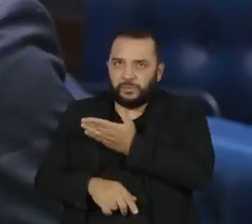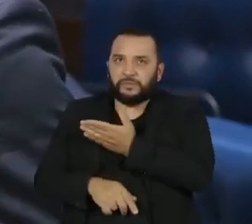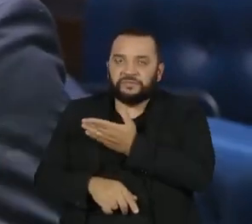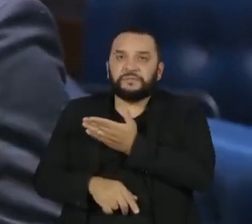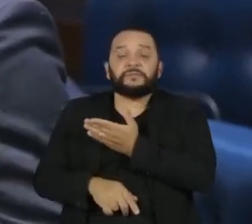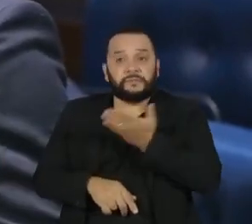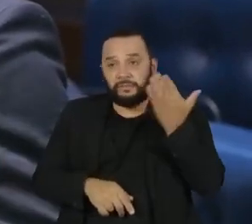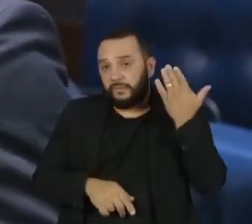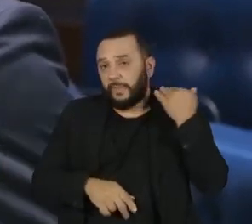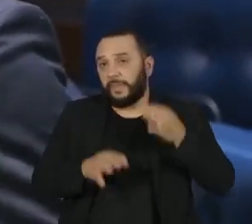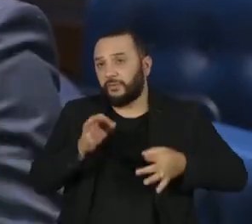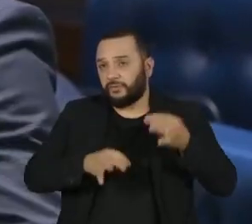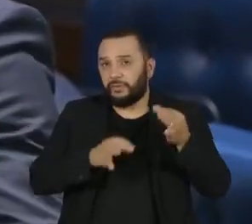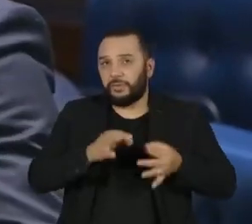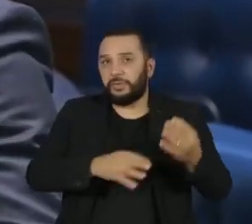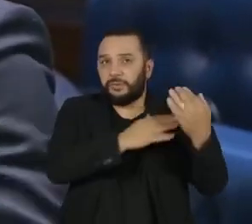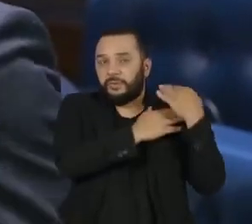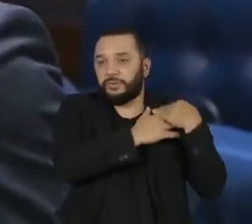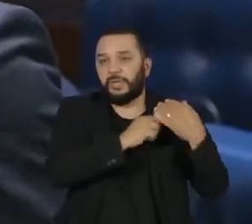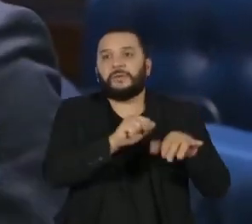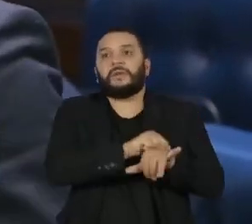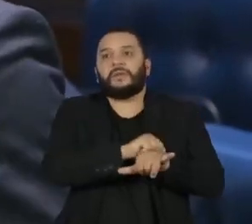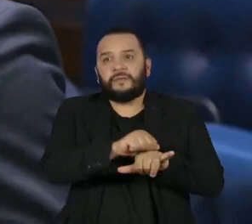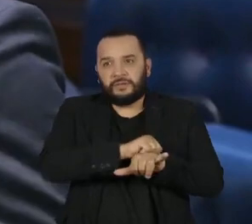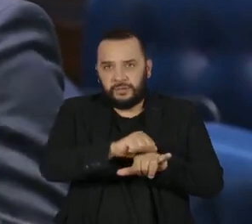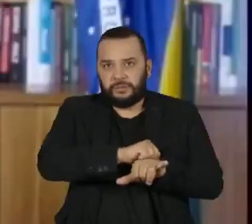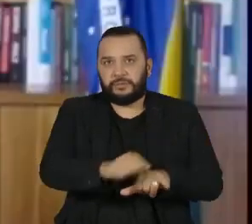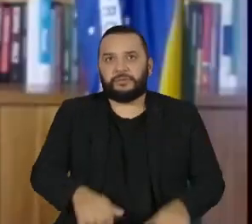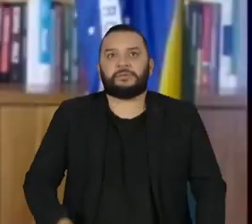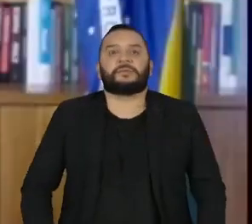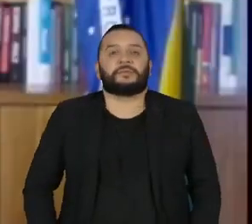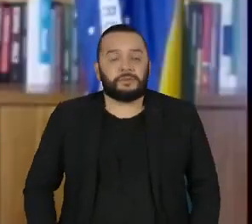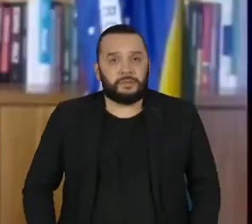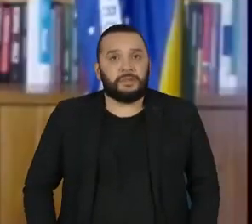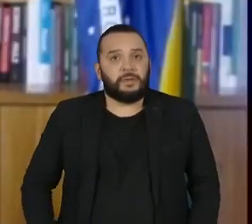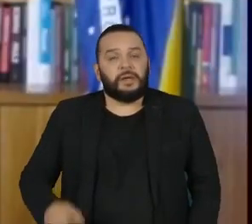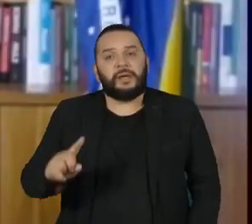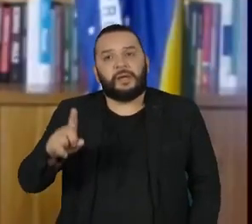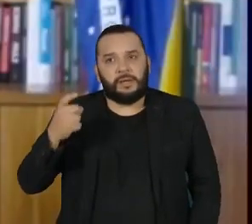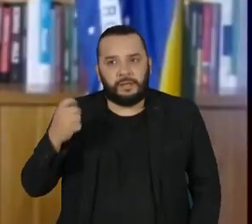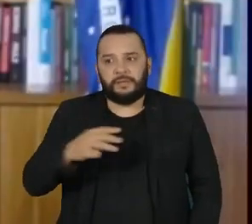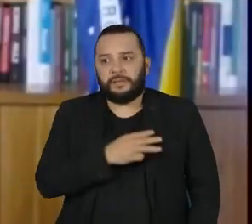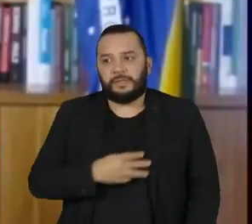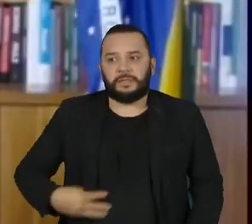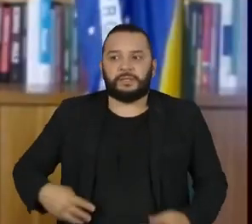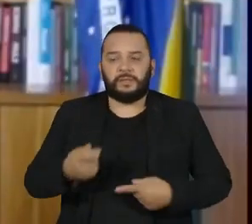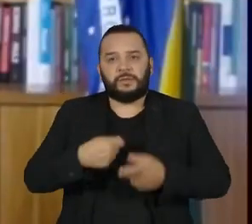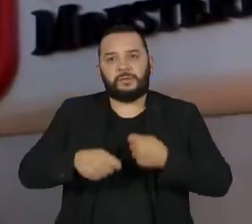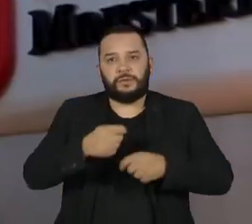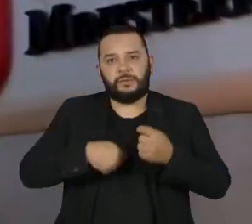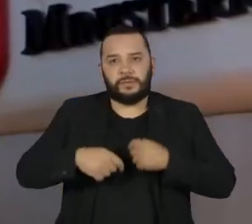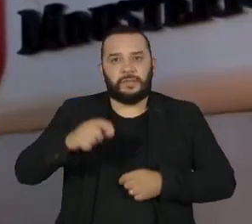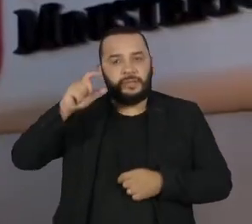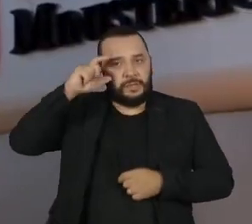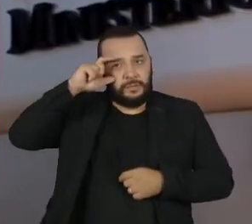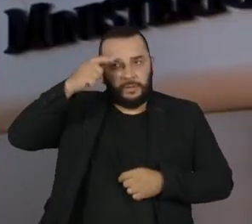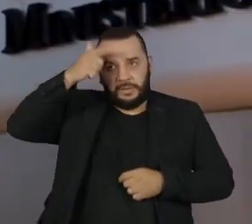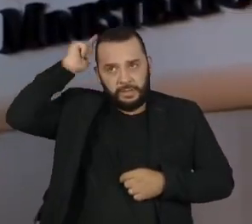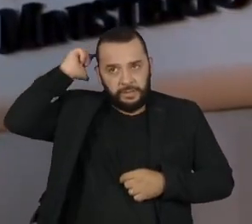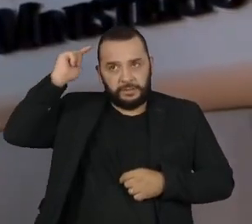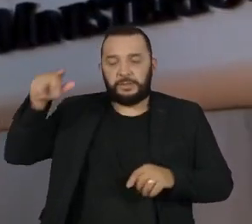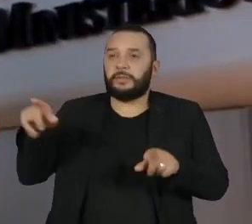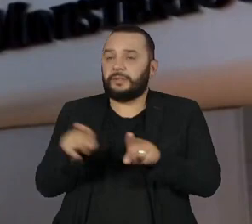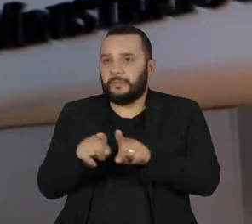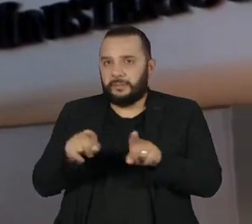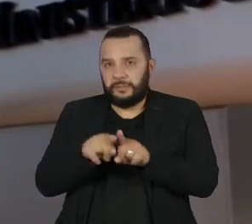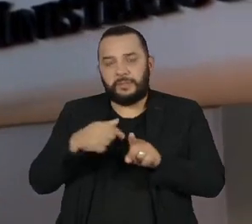juiz responsável pela sentenças da operação o ex-ministro da economia Paulo Guedes e membros do